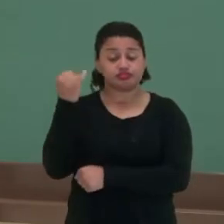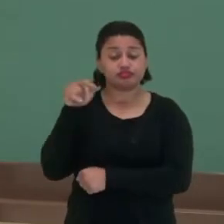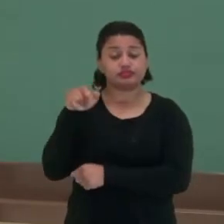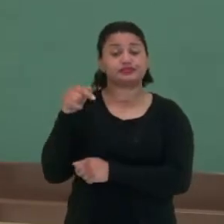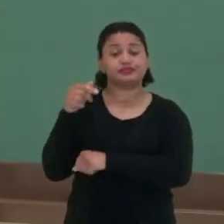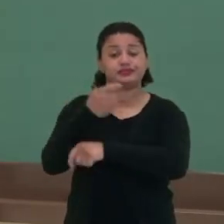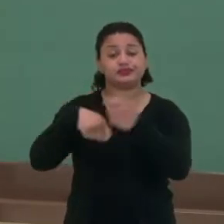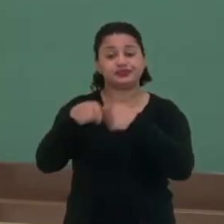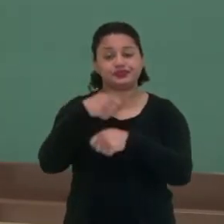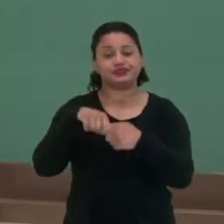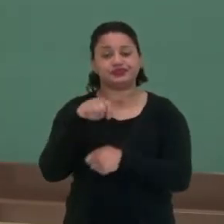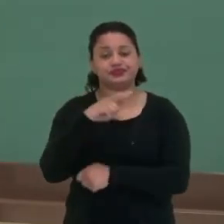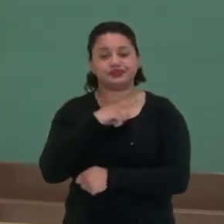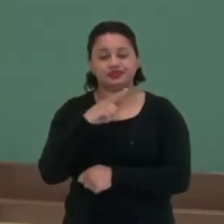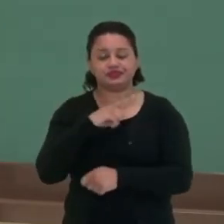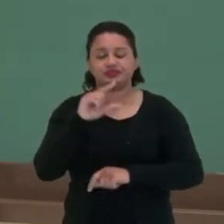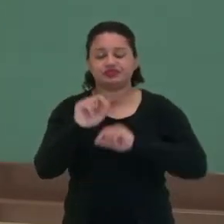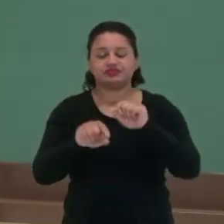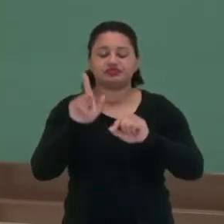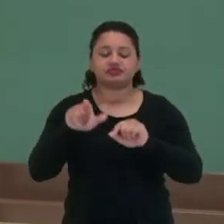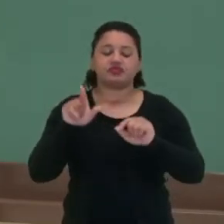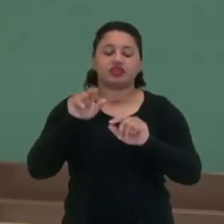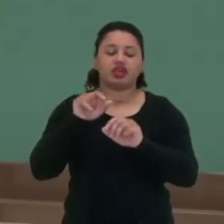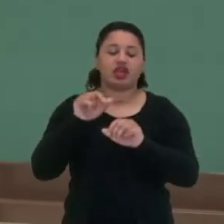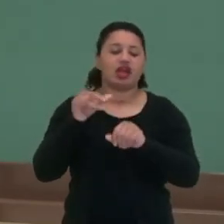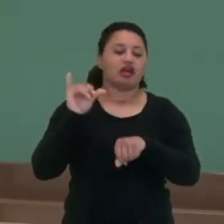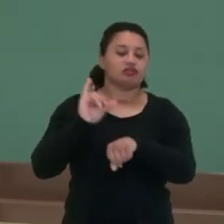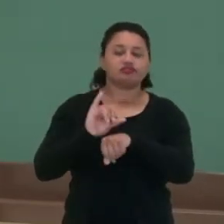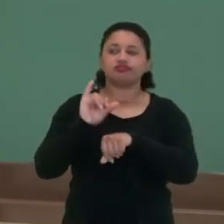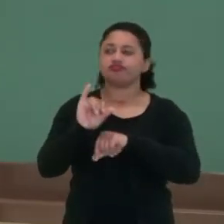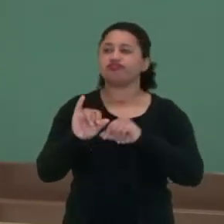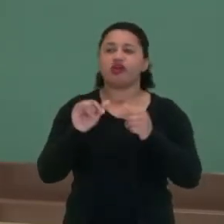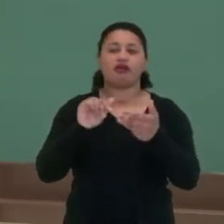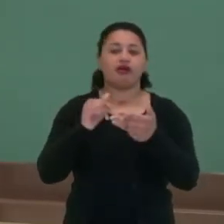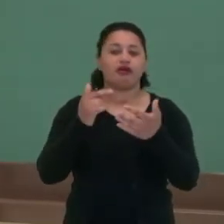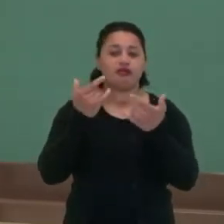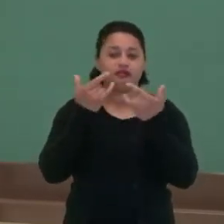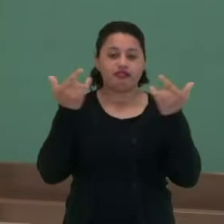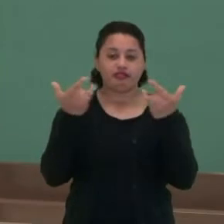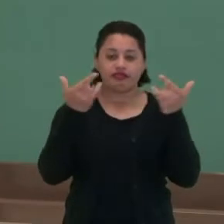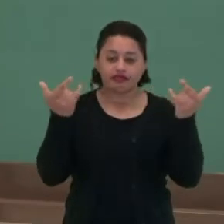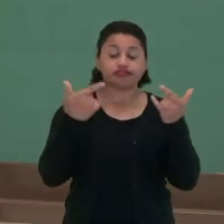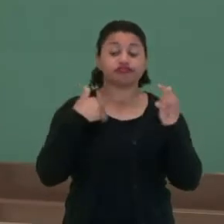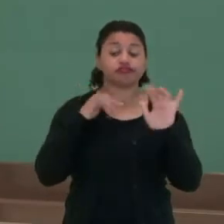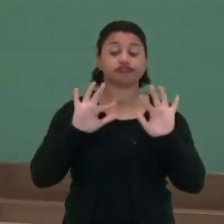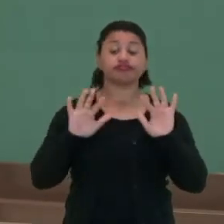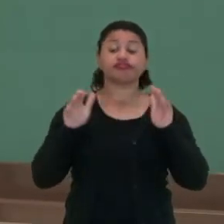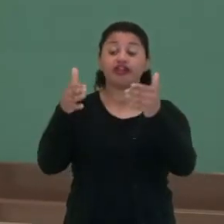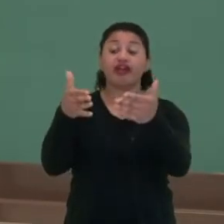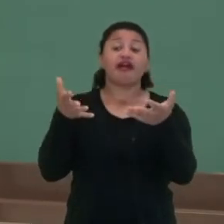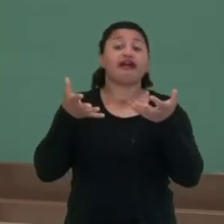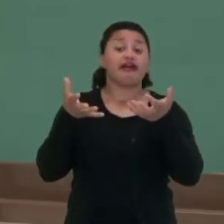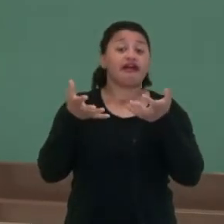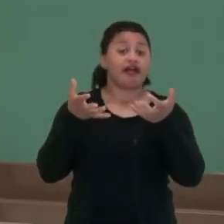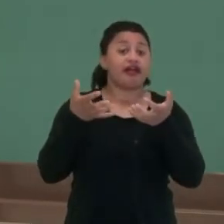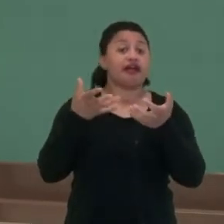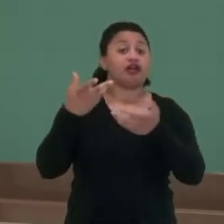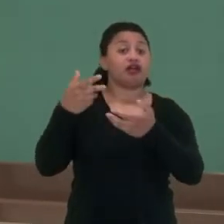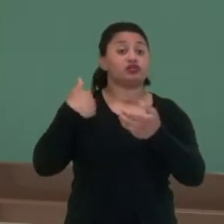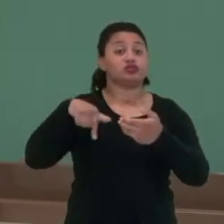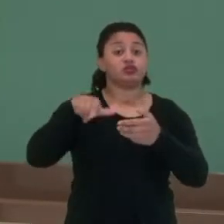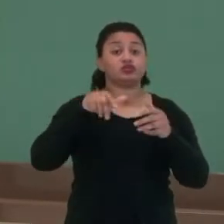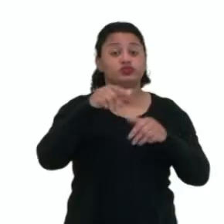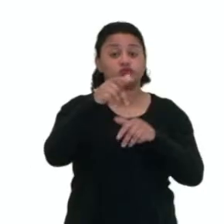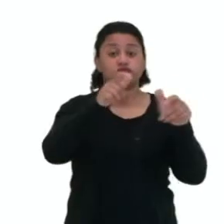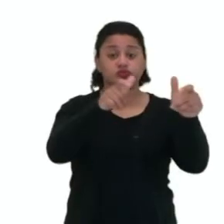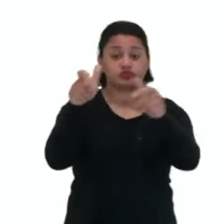econômica, ele acaba sendo objeto de muito valor e de muita atenção por parte de várias nações. E